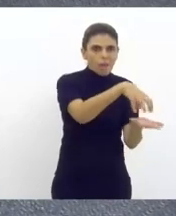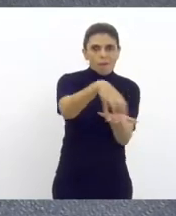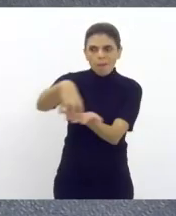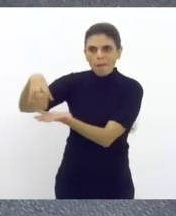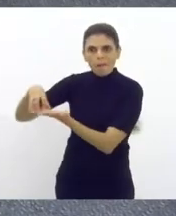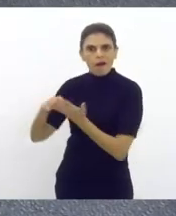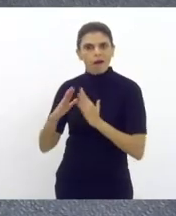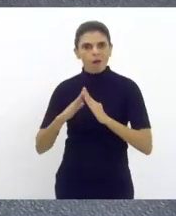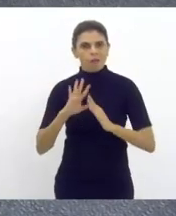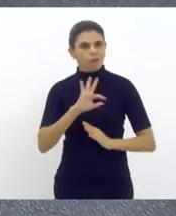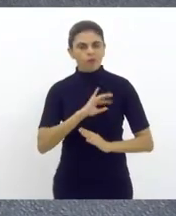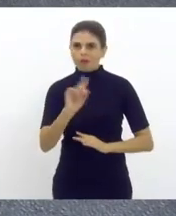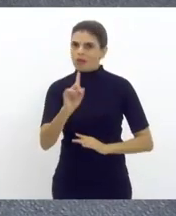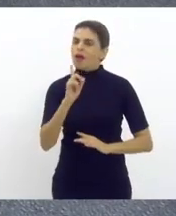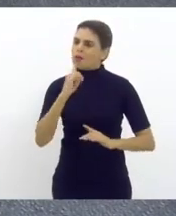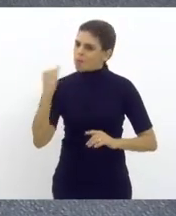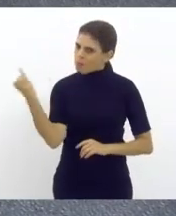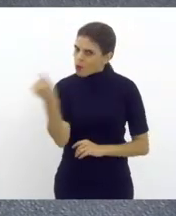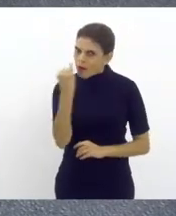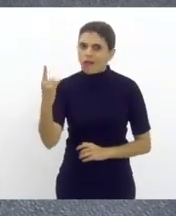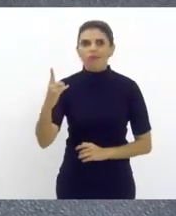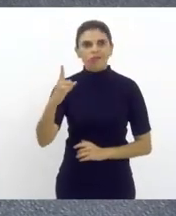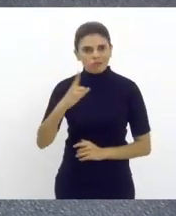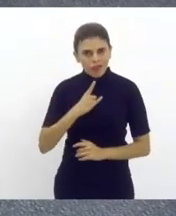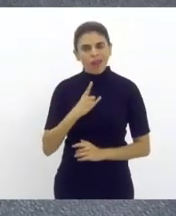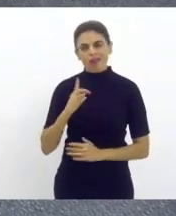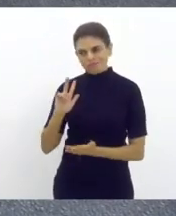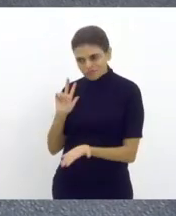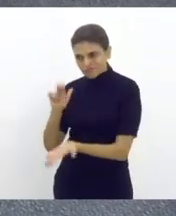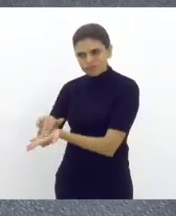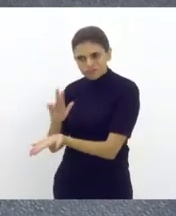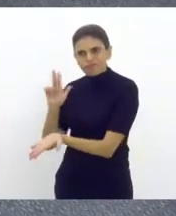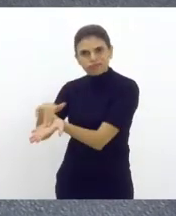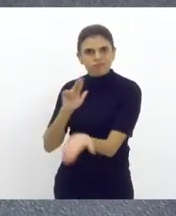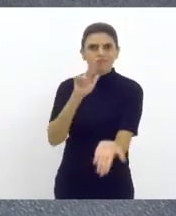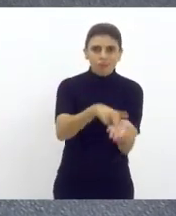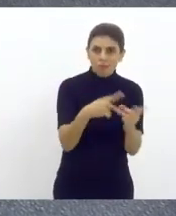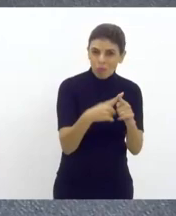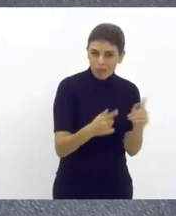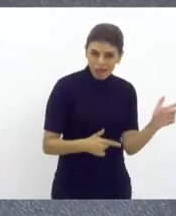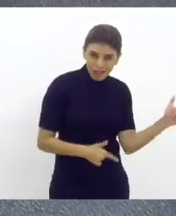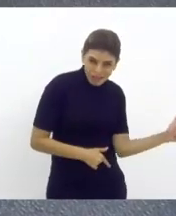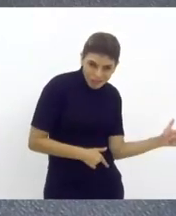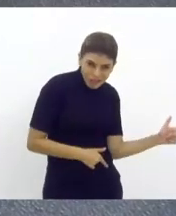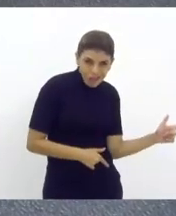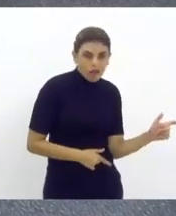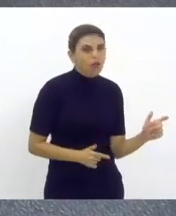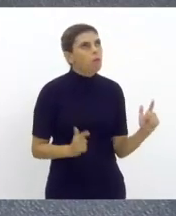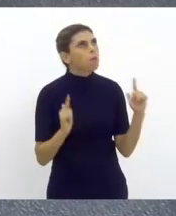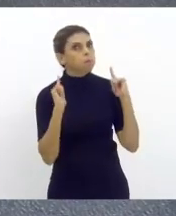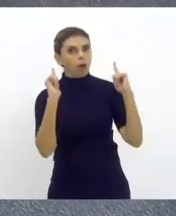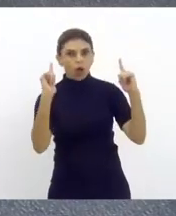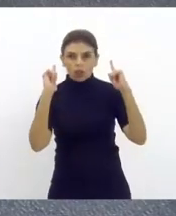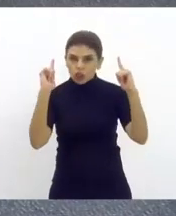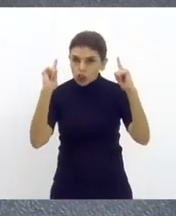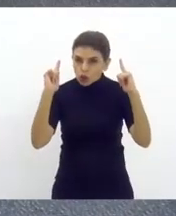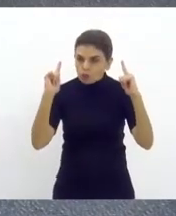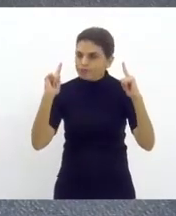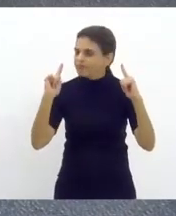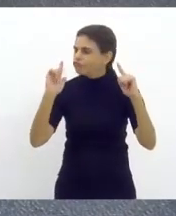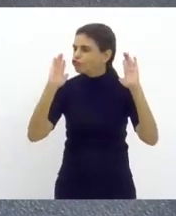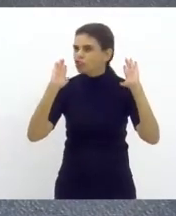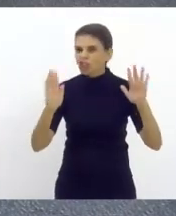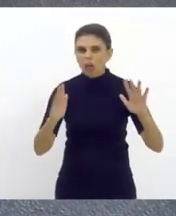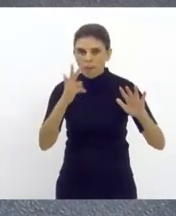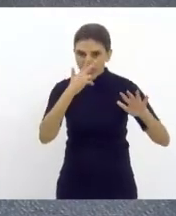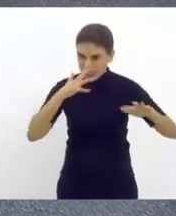importante a gente reforçar os batalhões da Baixada Fluminense porque a bandidagem hoje está